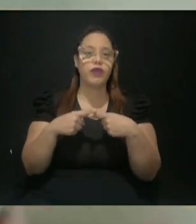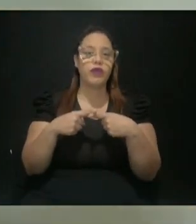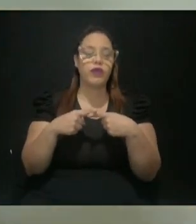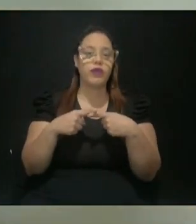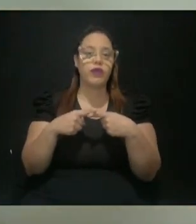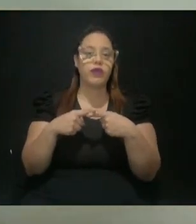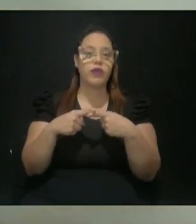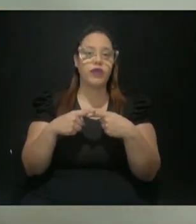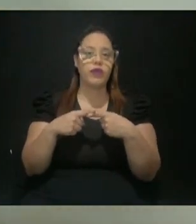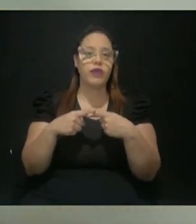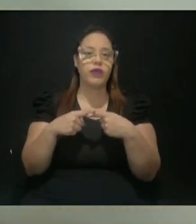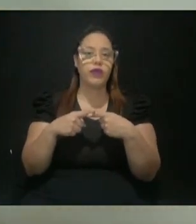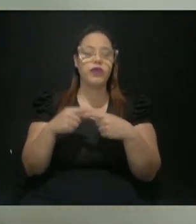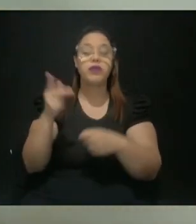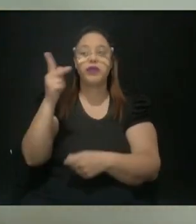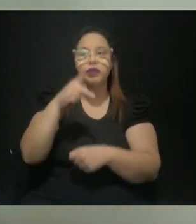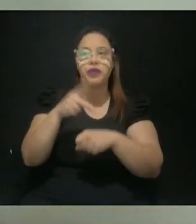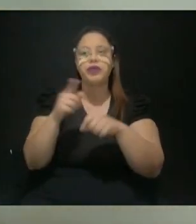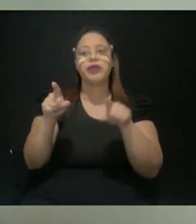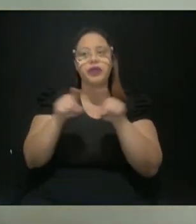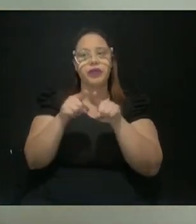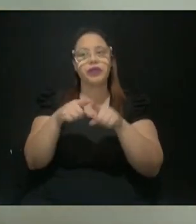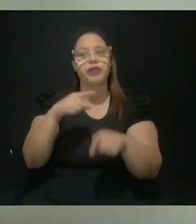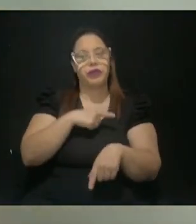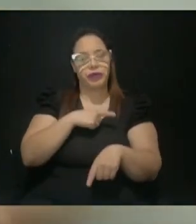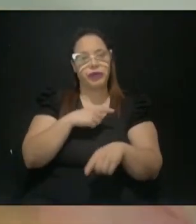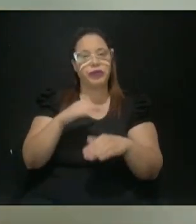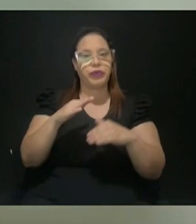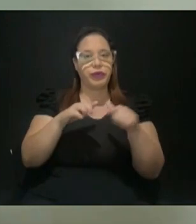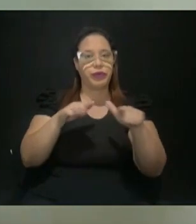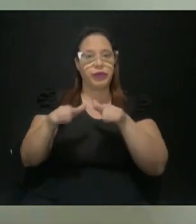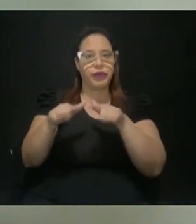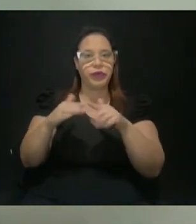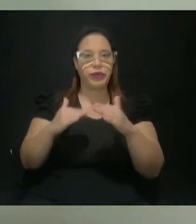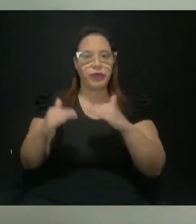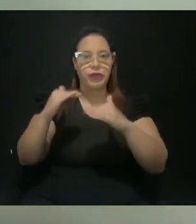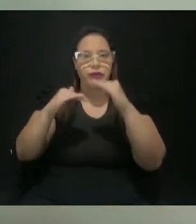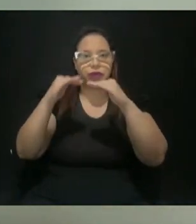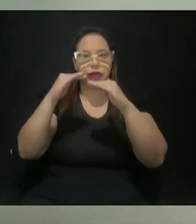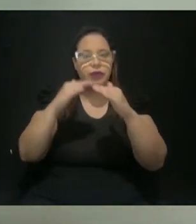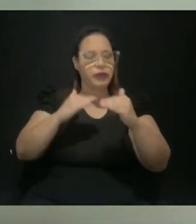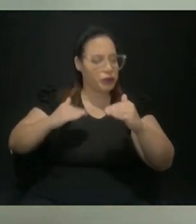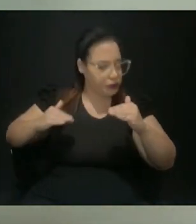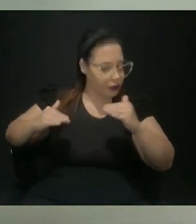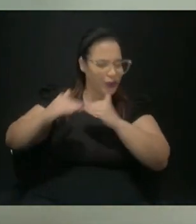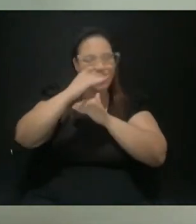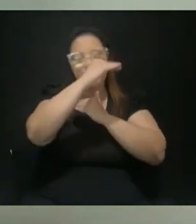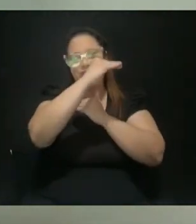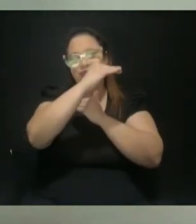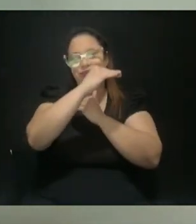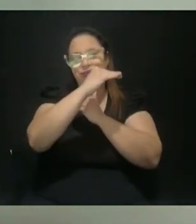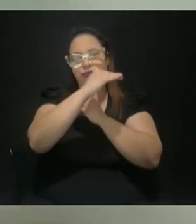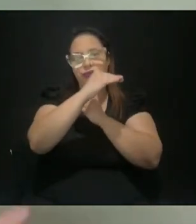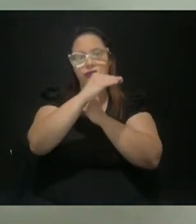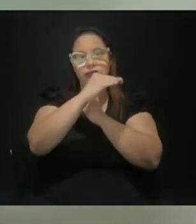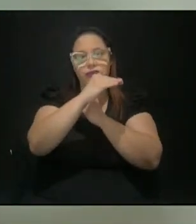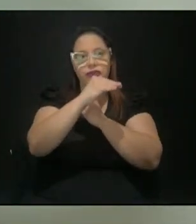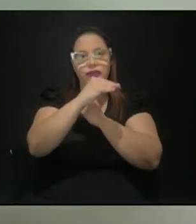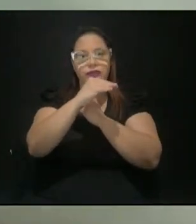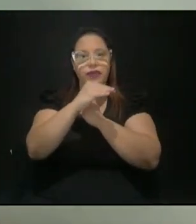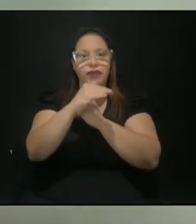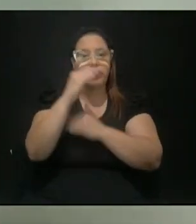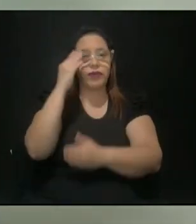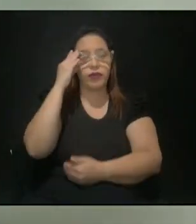os países que já têm esse mercado, eles já estão muito avançados, né, nessas questões de